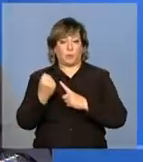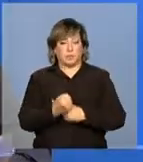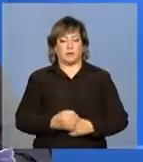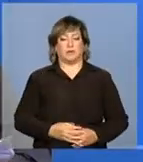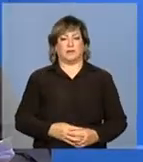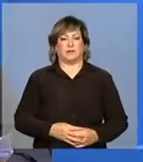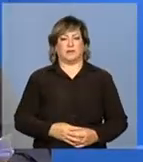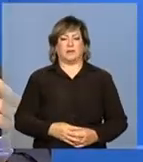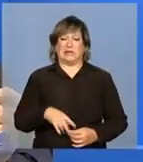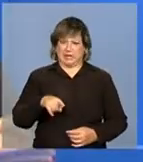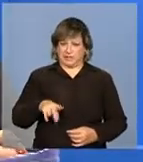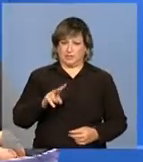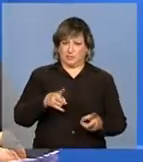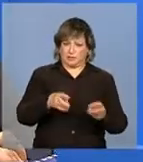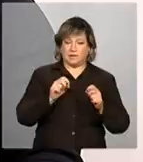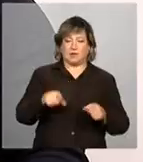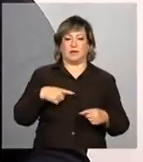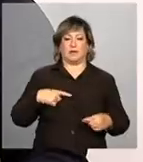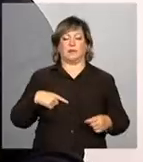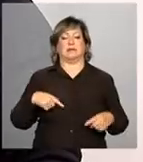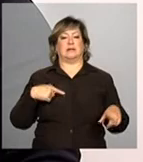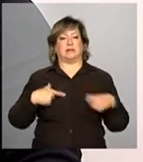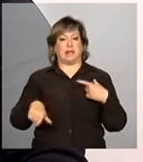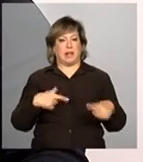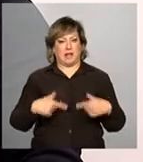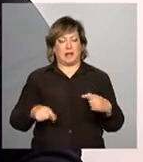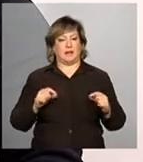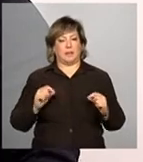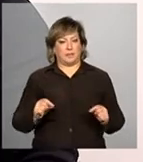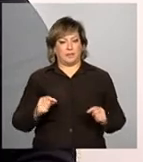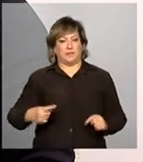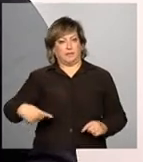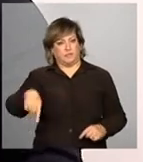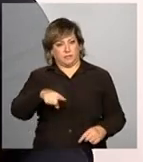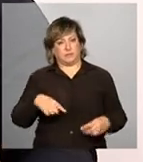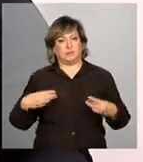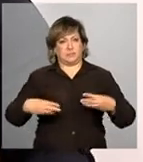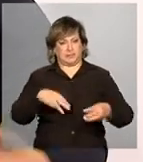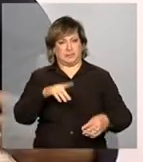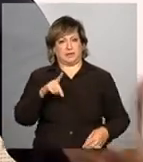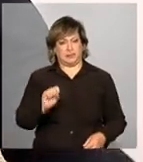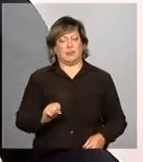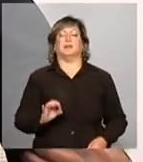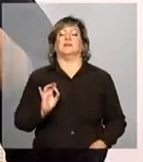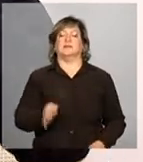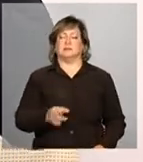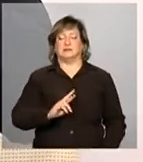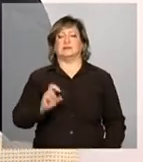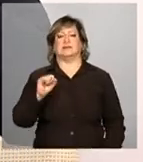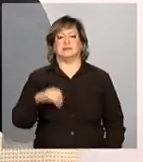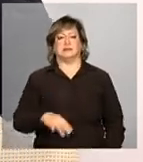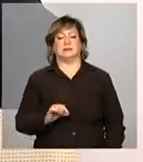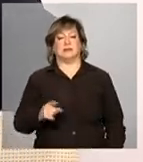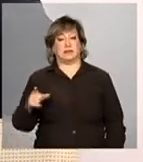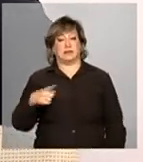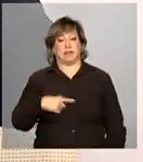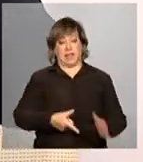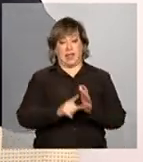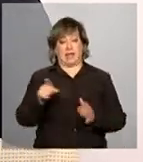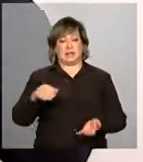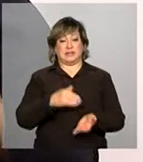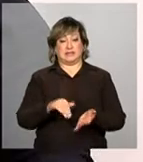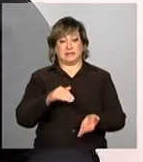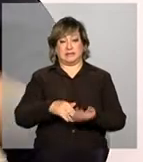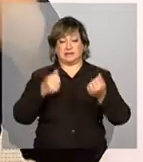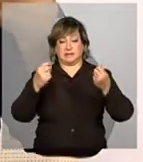diagnosticado pelo trabalho do ministério foi diagnosticado por nós exatamente e como o secretário Cláudio Lima colocou